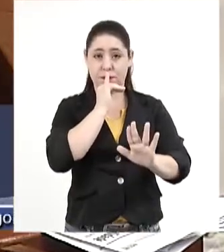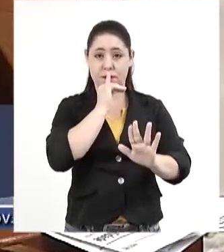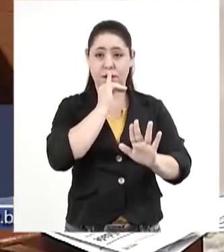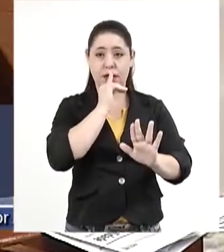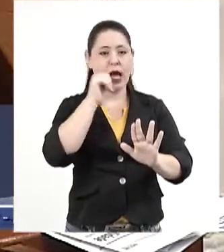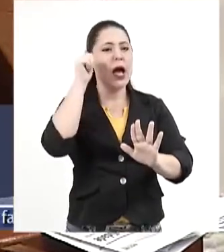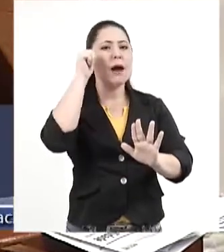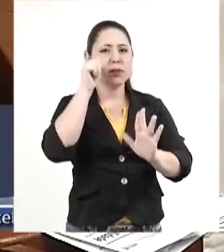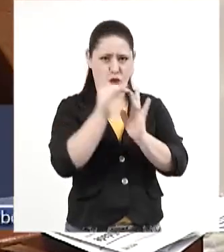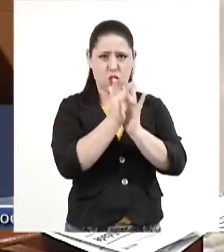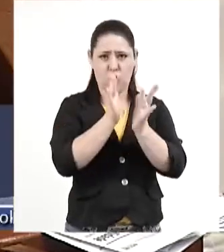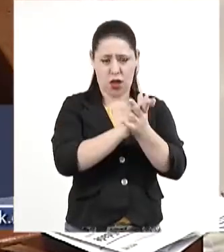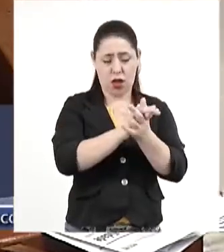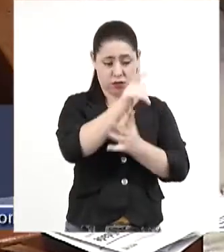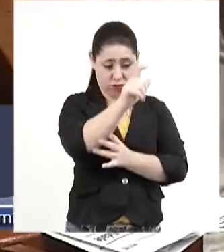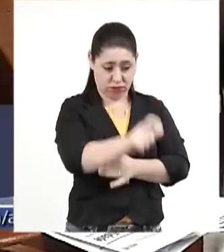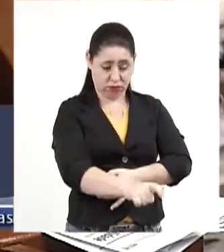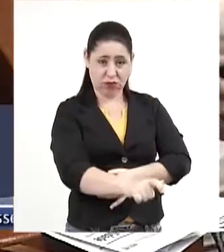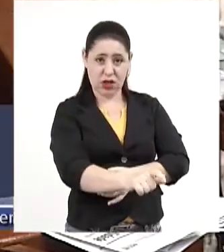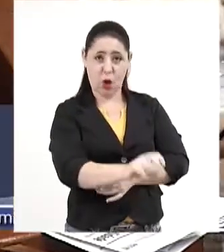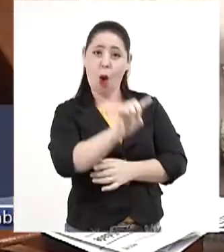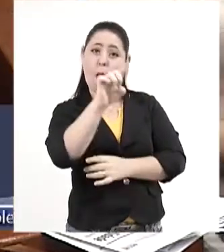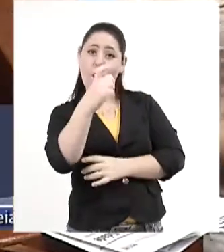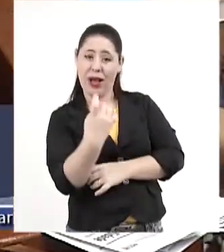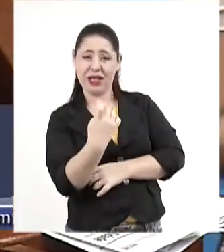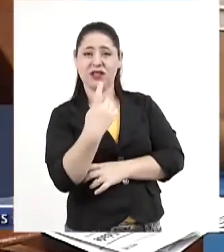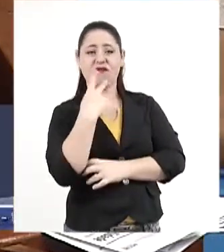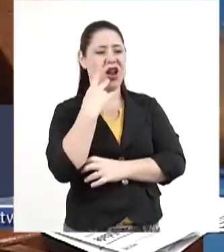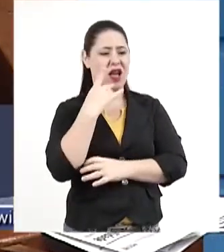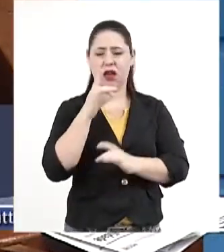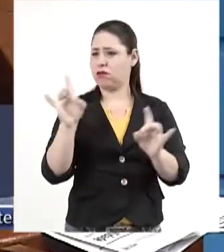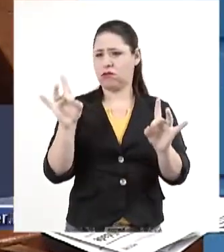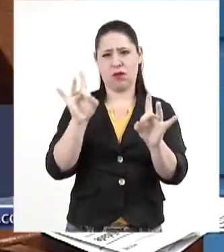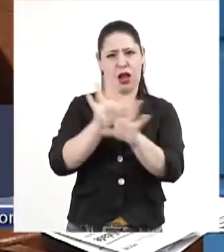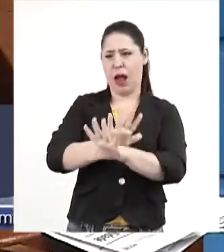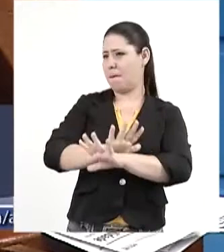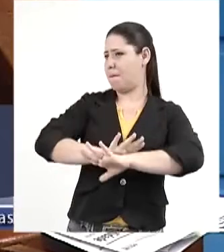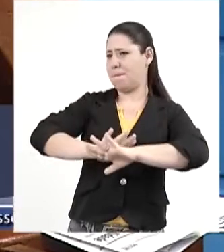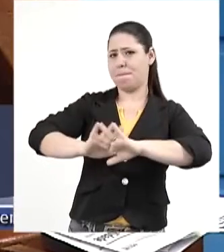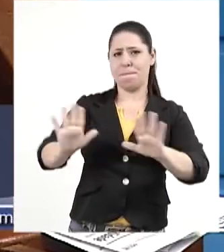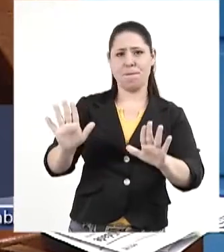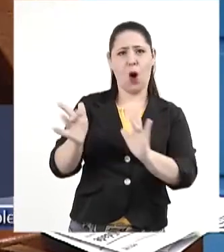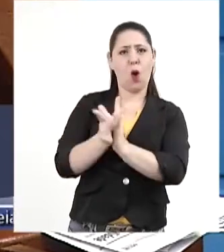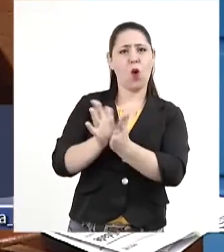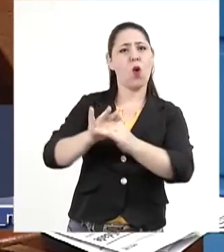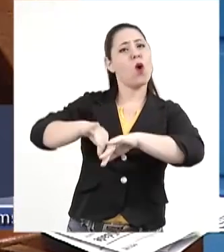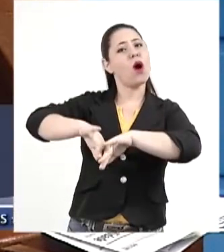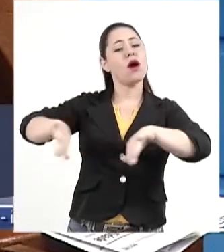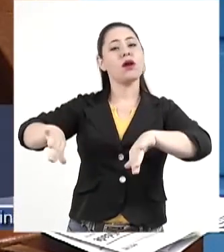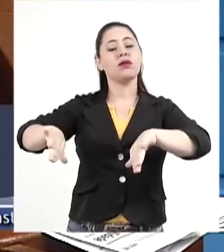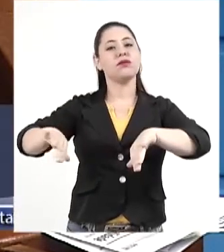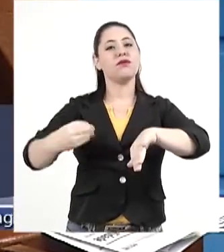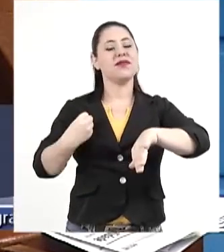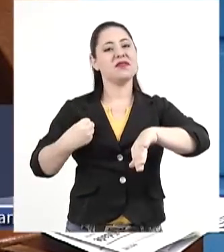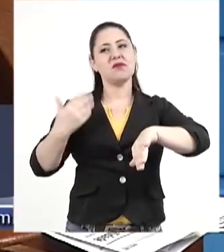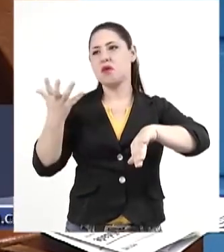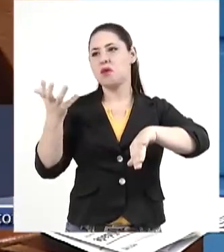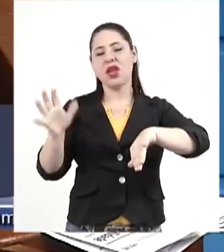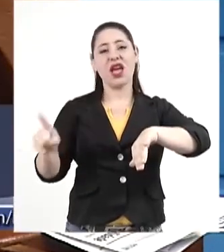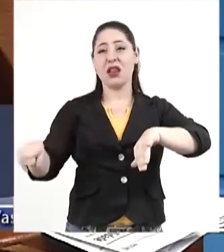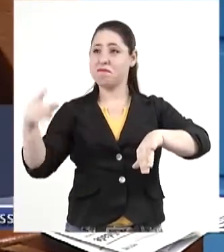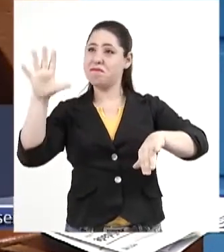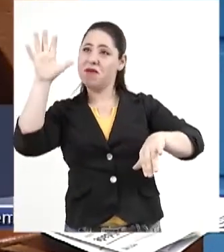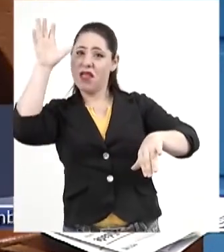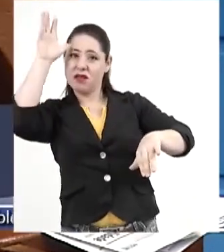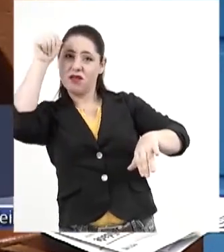sua companheira ou ex-companheira decide que não quer mais viver com ele. Na imensa